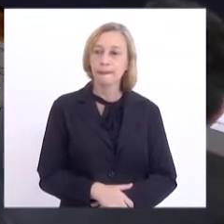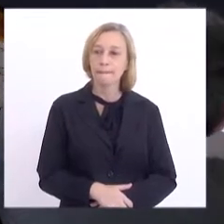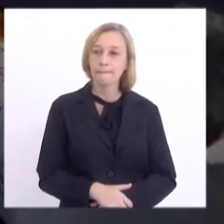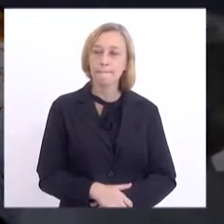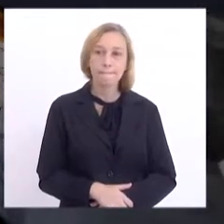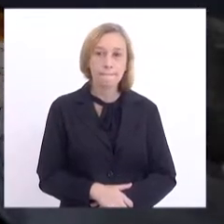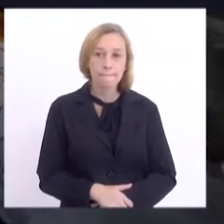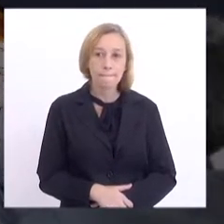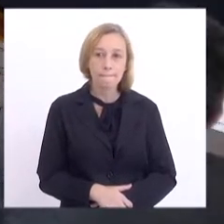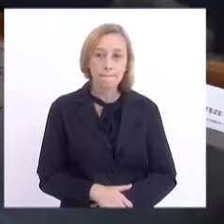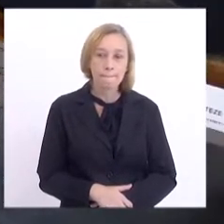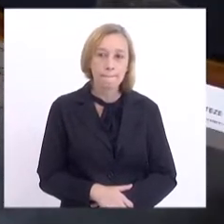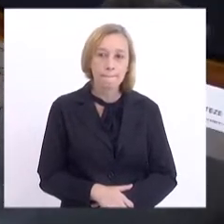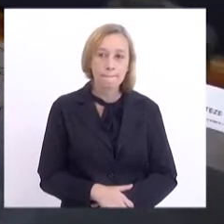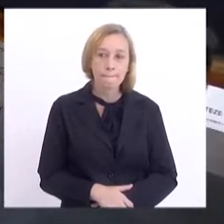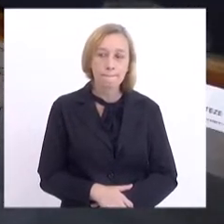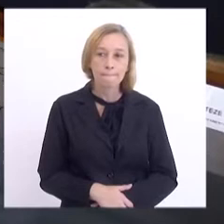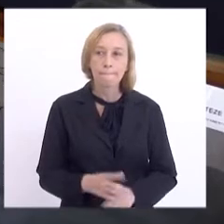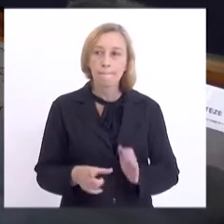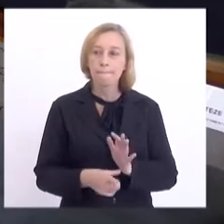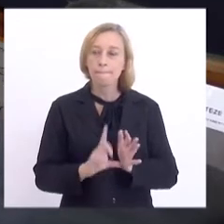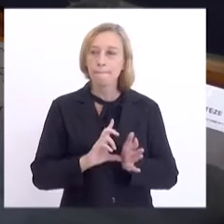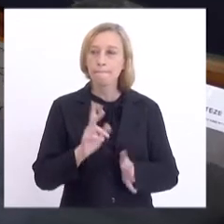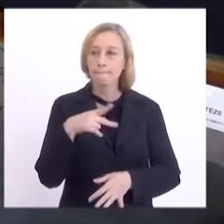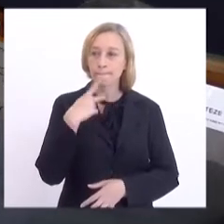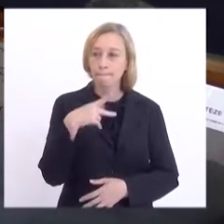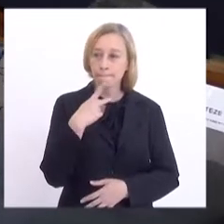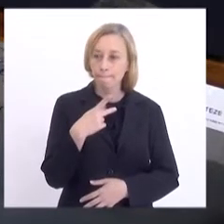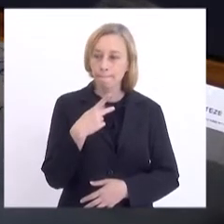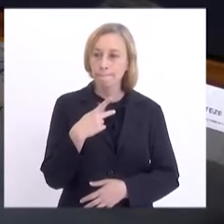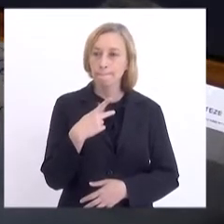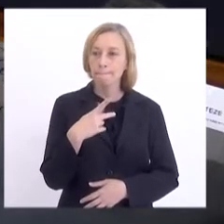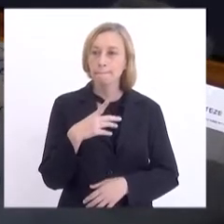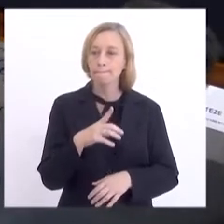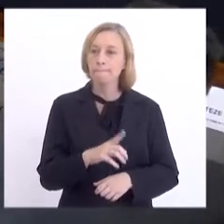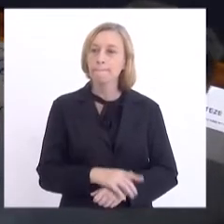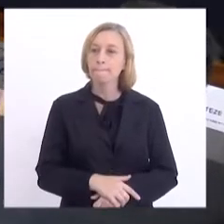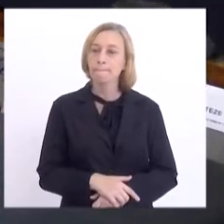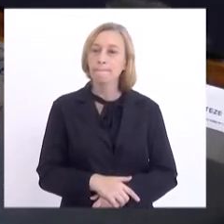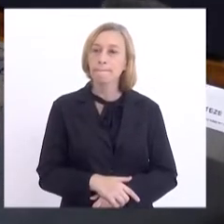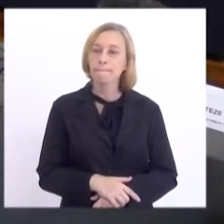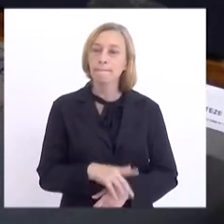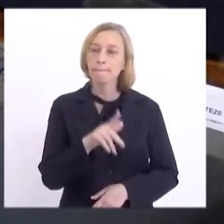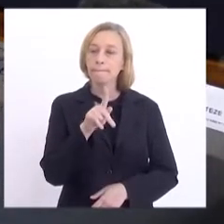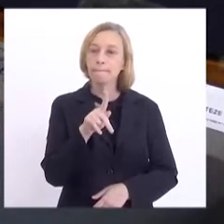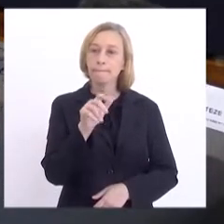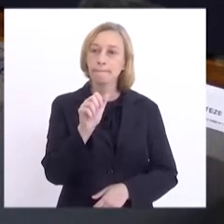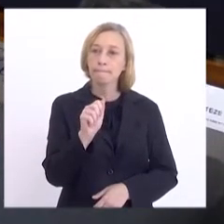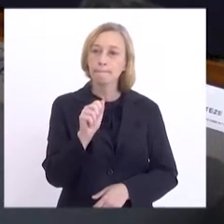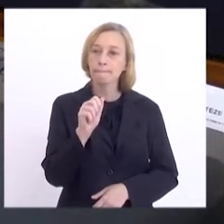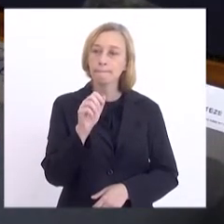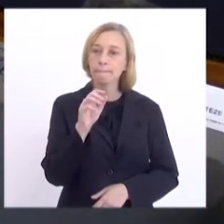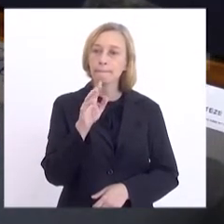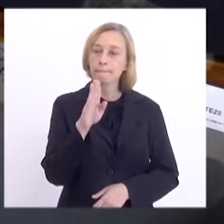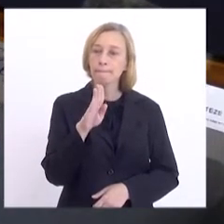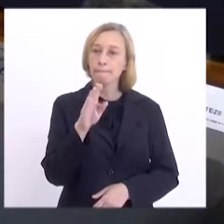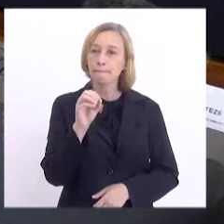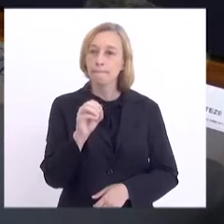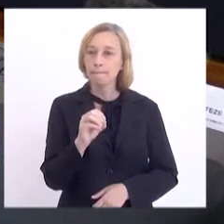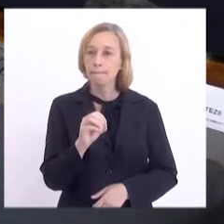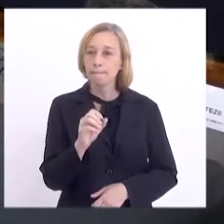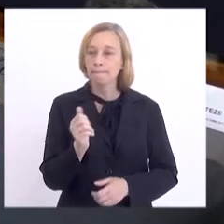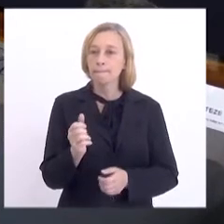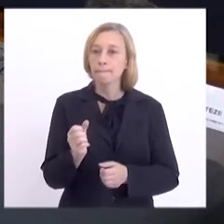o forno palavra do Pablo o só me permite